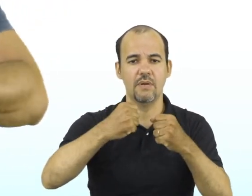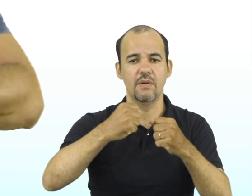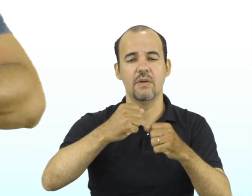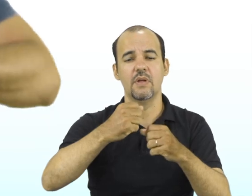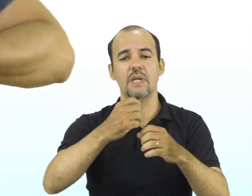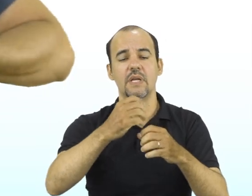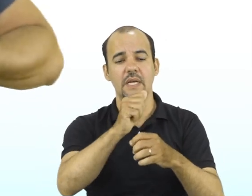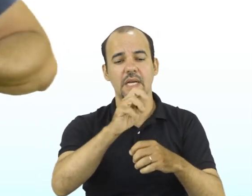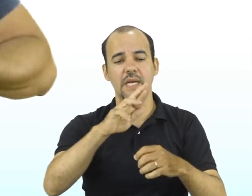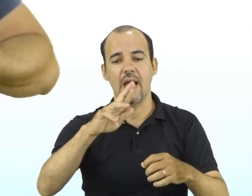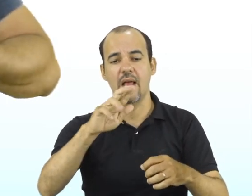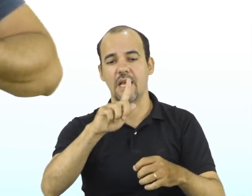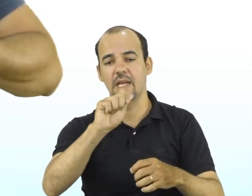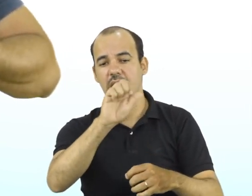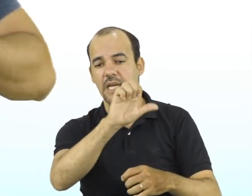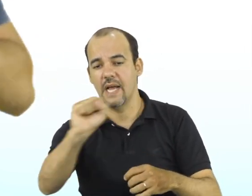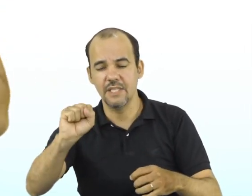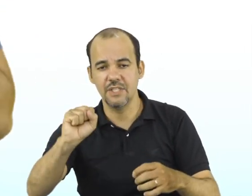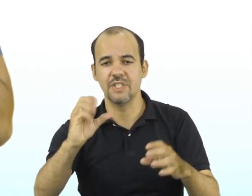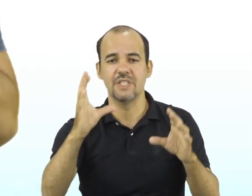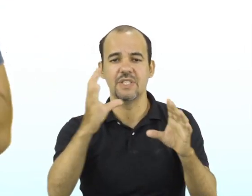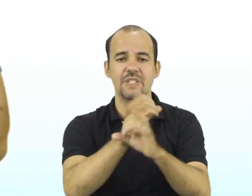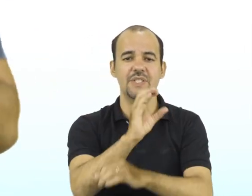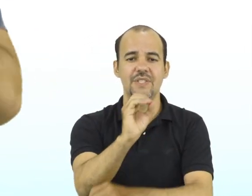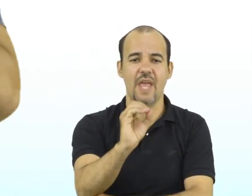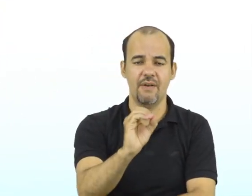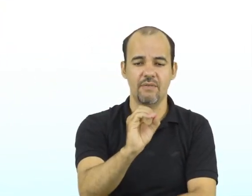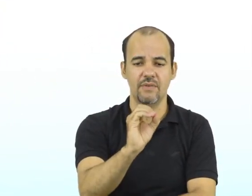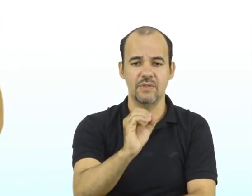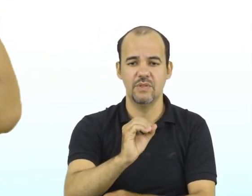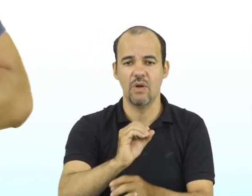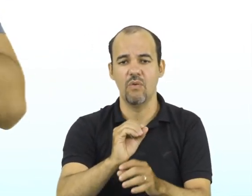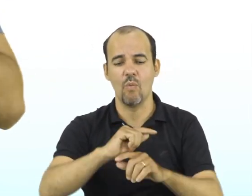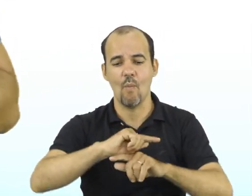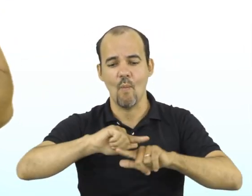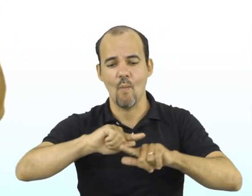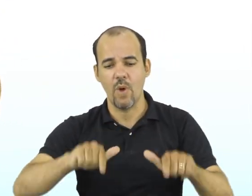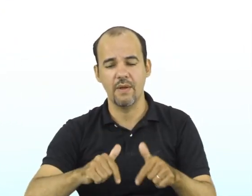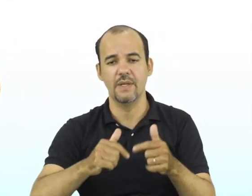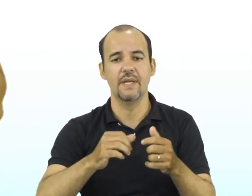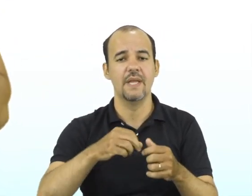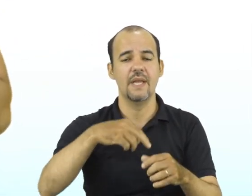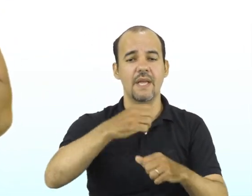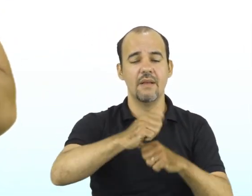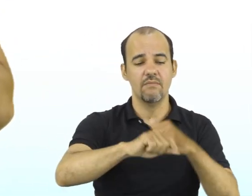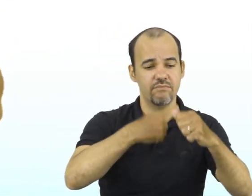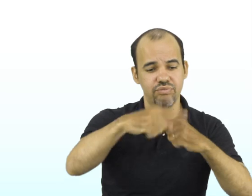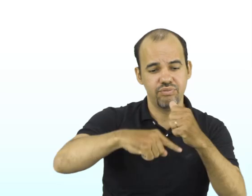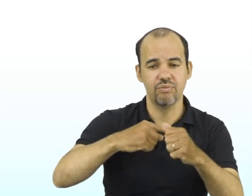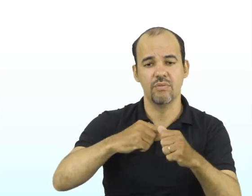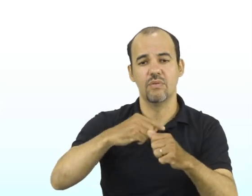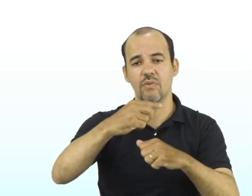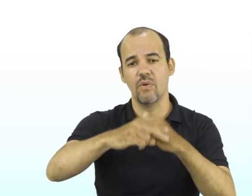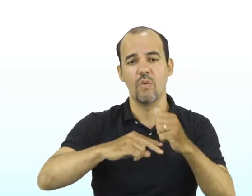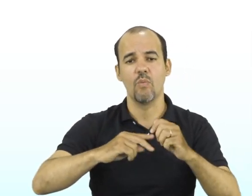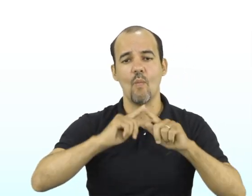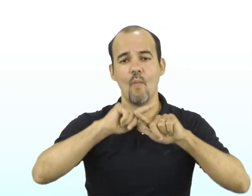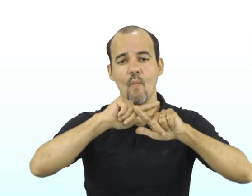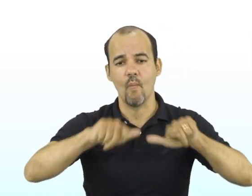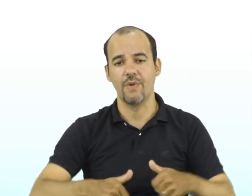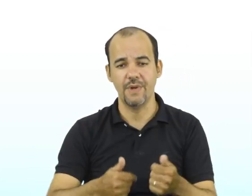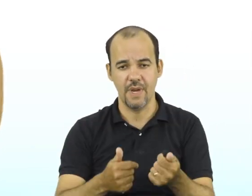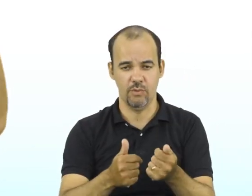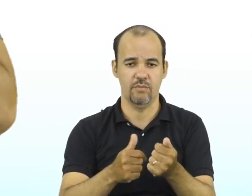de cargas? 0. Então, eu tenho um átomo neutro. Dizer que o átomo é neutro é dizer que o número de prótons é igual ao número de